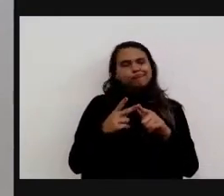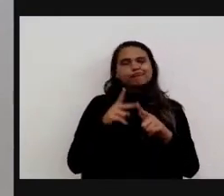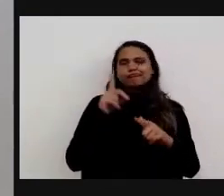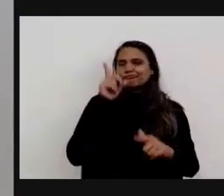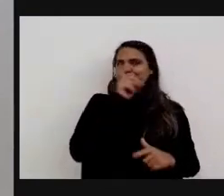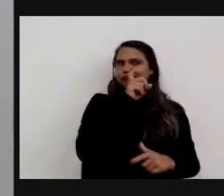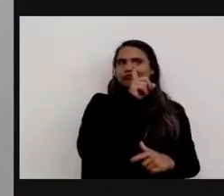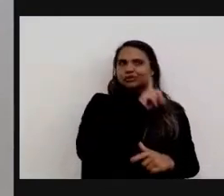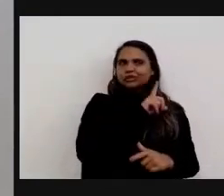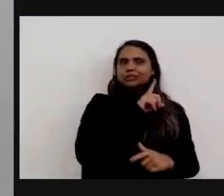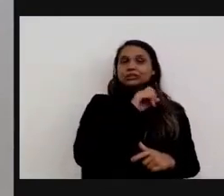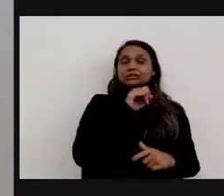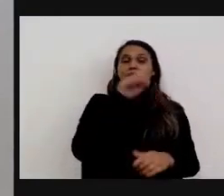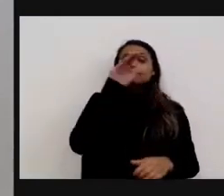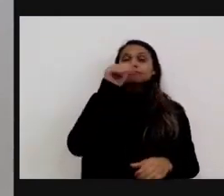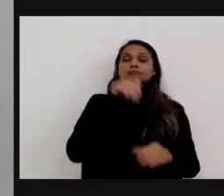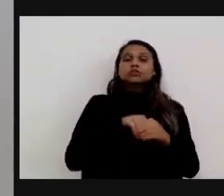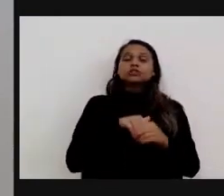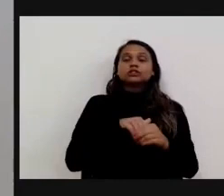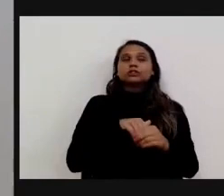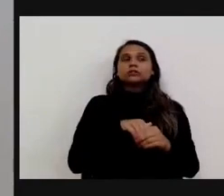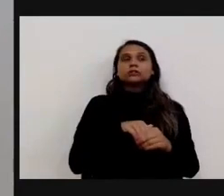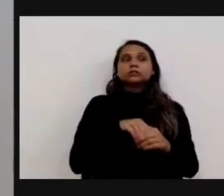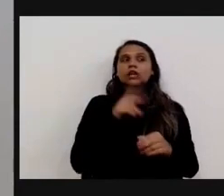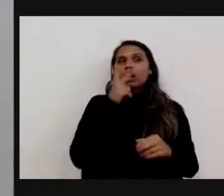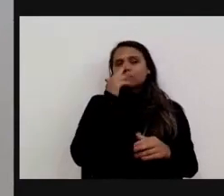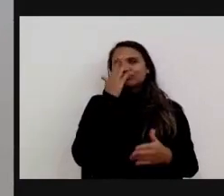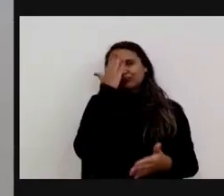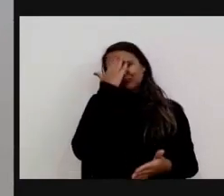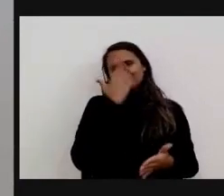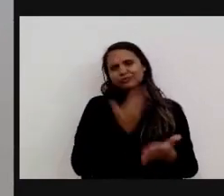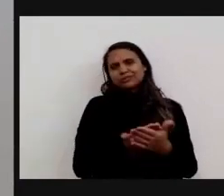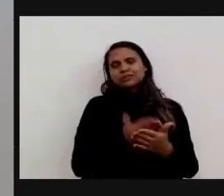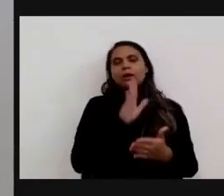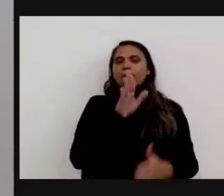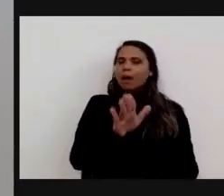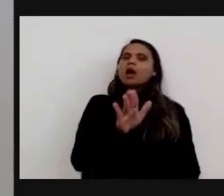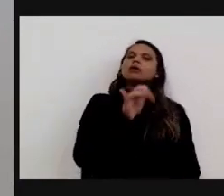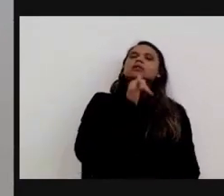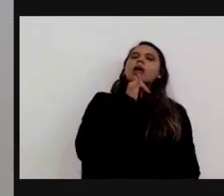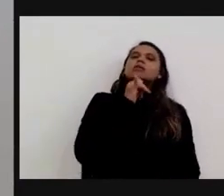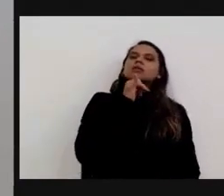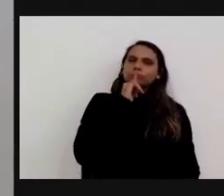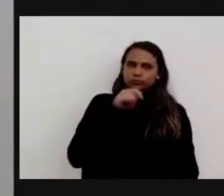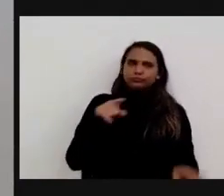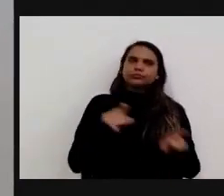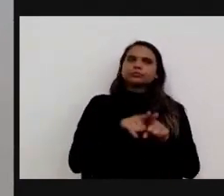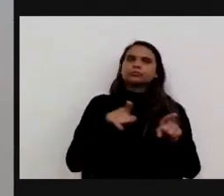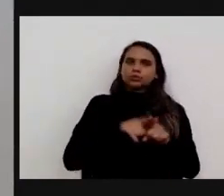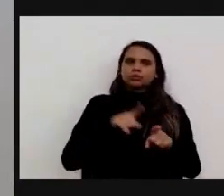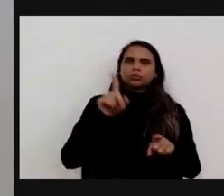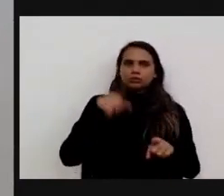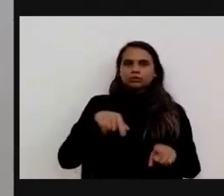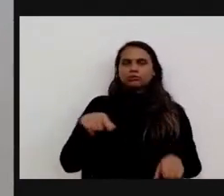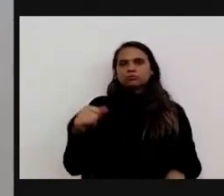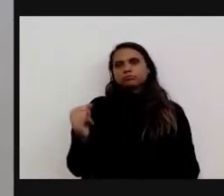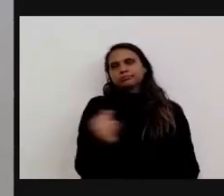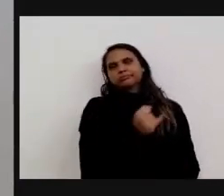então se fosse uma postar em algum aí apostaria na confiança mas o exemplo também é muito importante claro